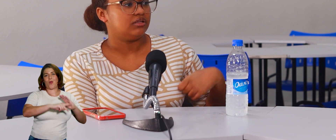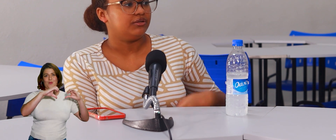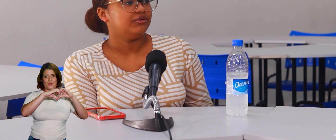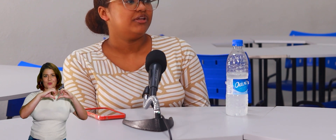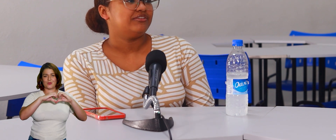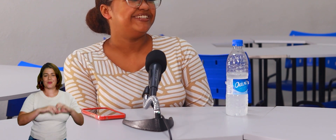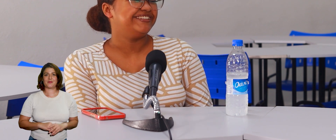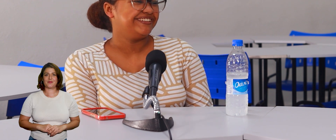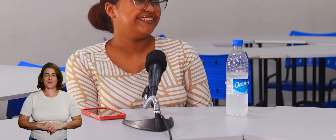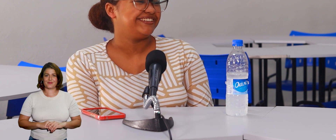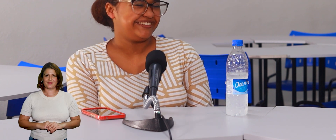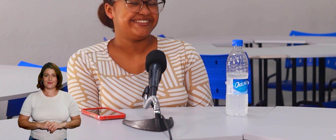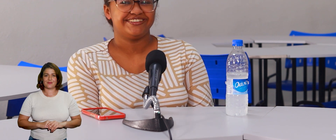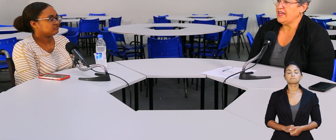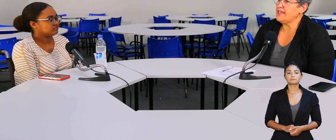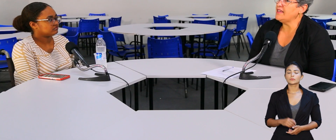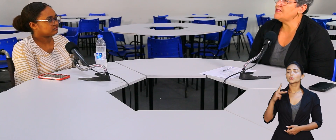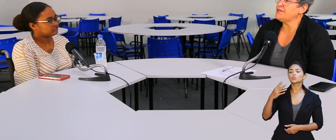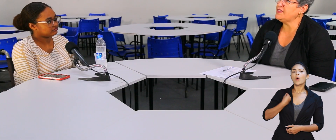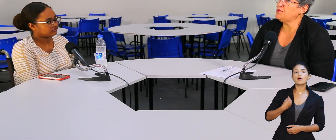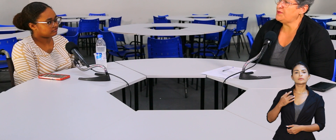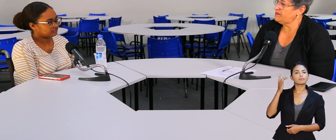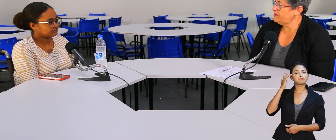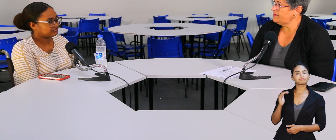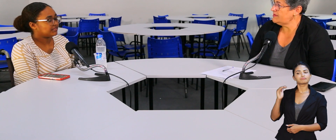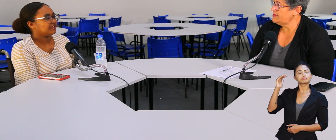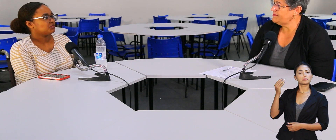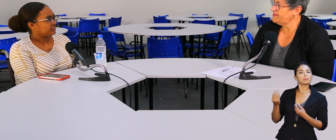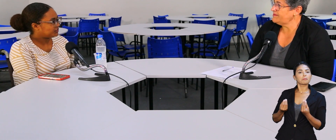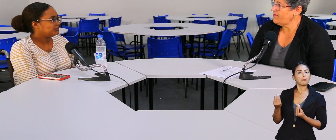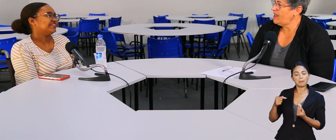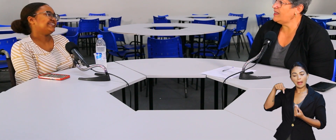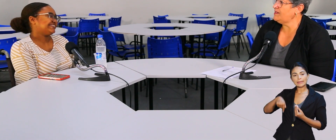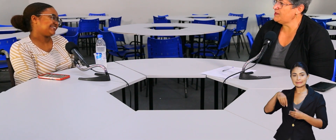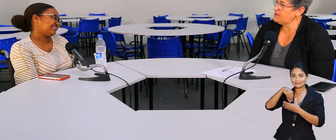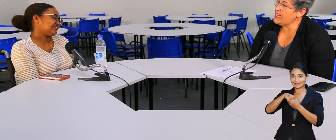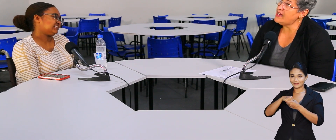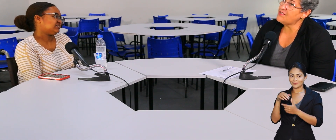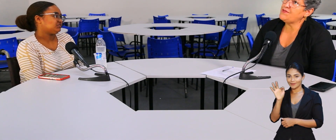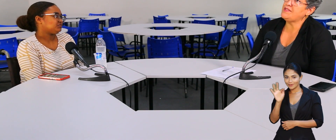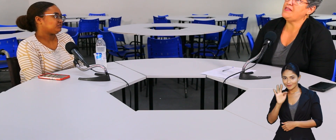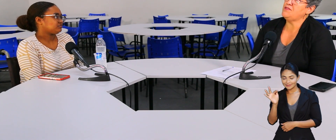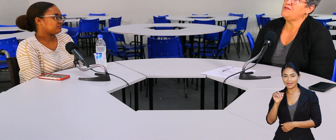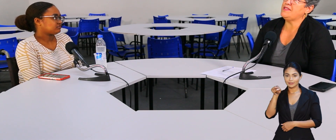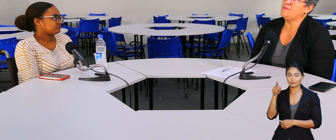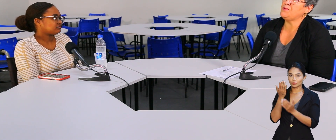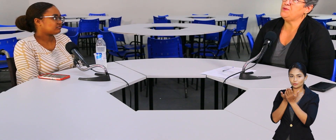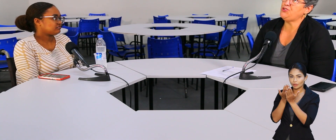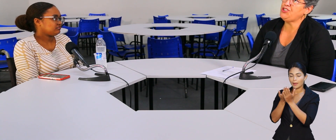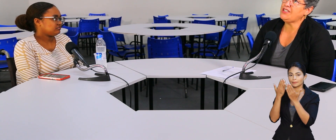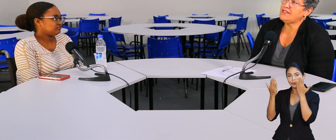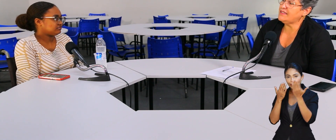Que bacana. entendeu? Legal. E a sua vida adulta? Dúvida. Aqui na faculdade, aí você resolveu